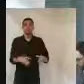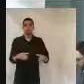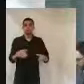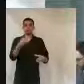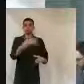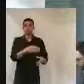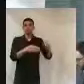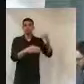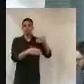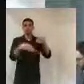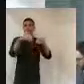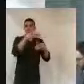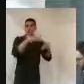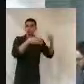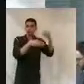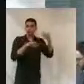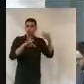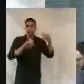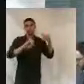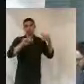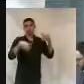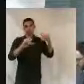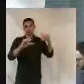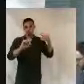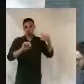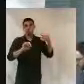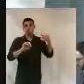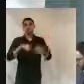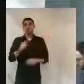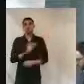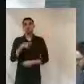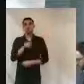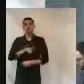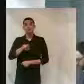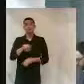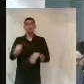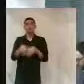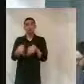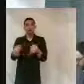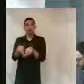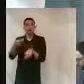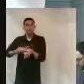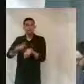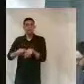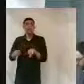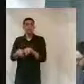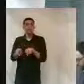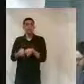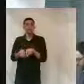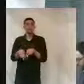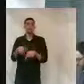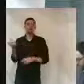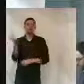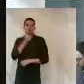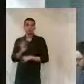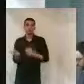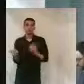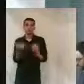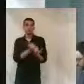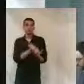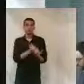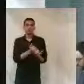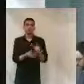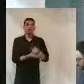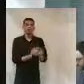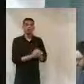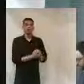6 furos, a utilização da areia produzida a partir do vidro para substituir argila,